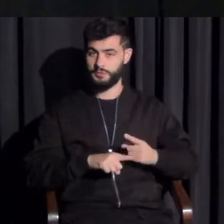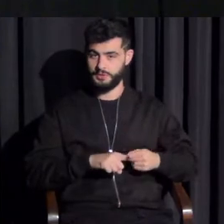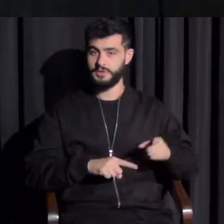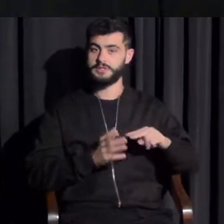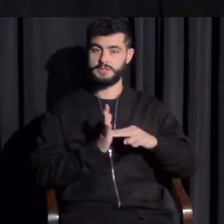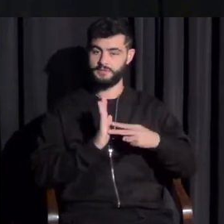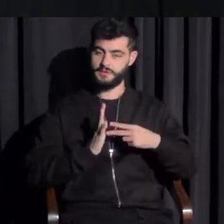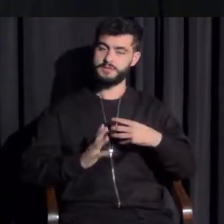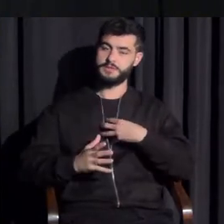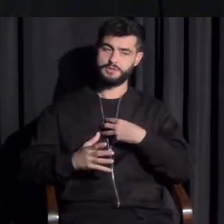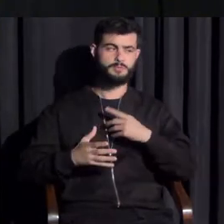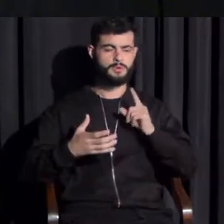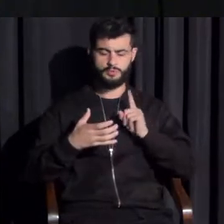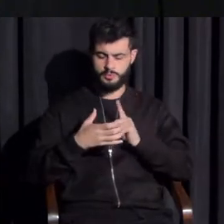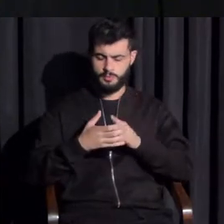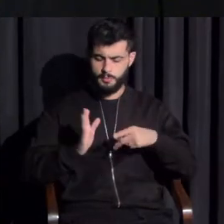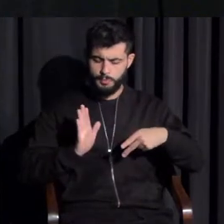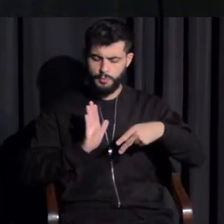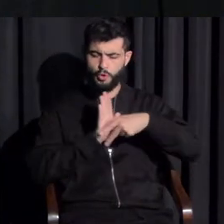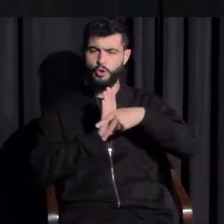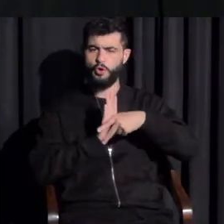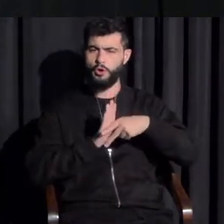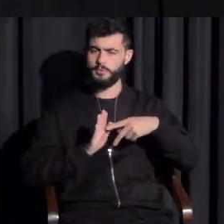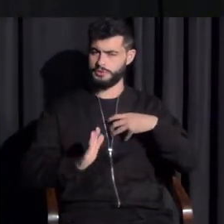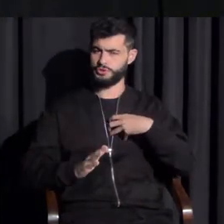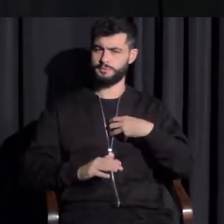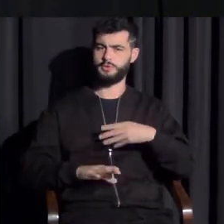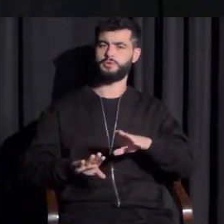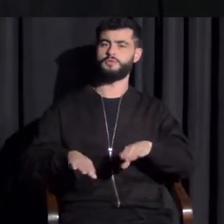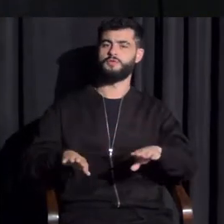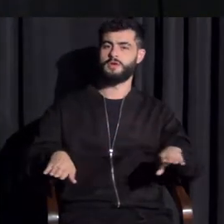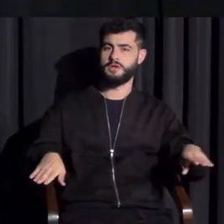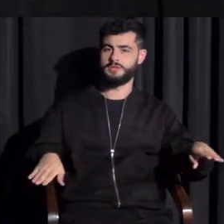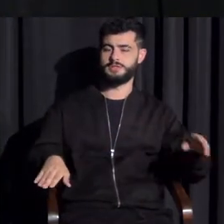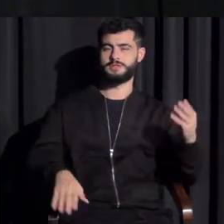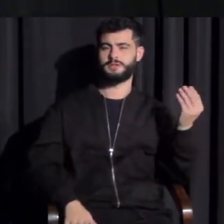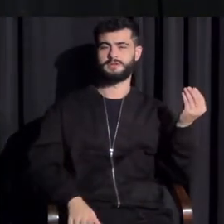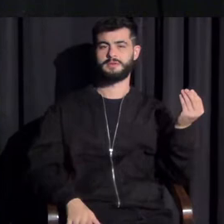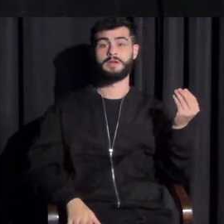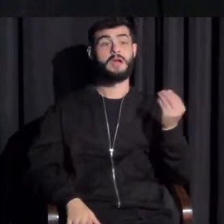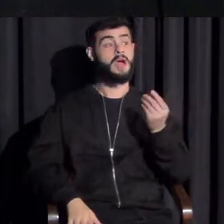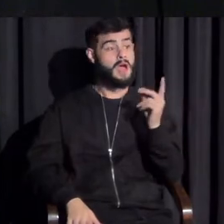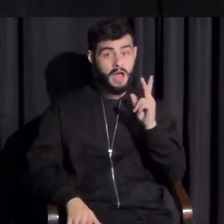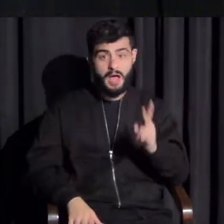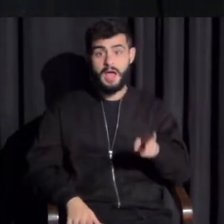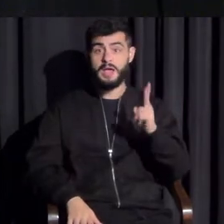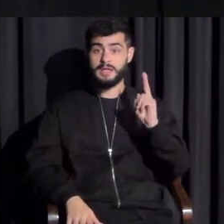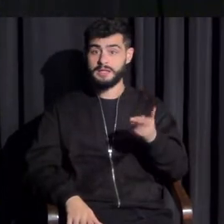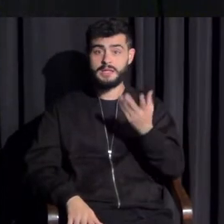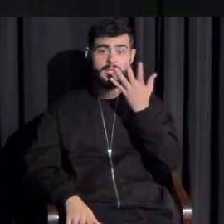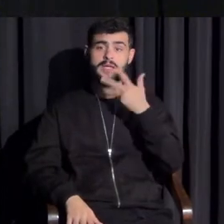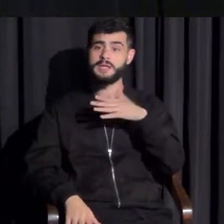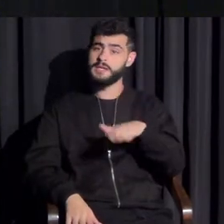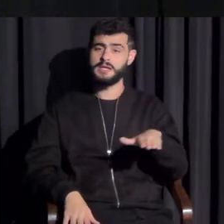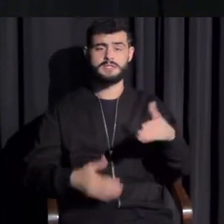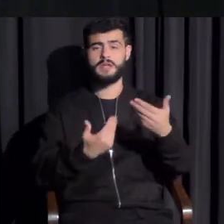pertencer? E a gente está falando de infância? Só que, ainda assim, as crianças estão apartadas.